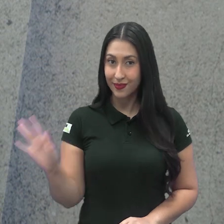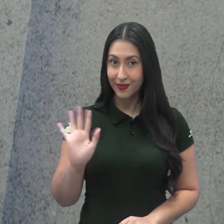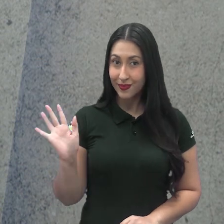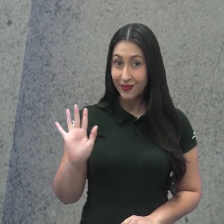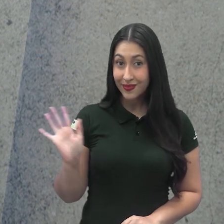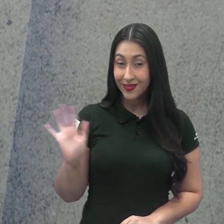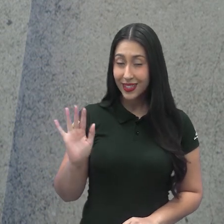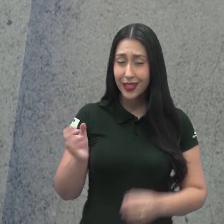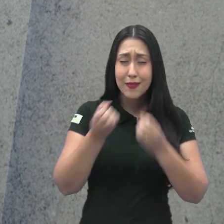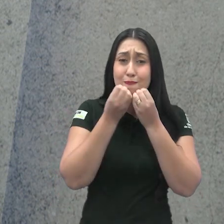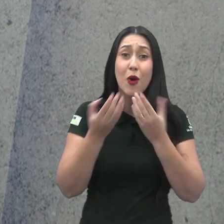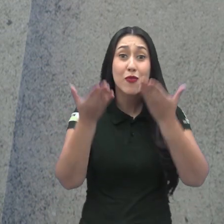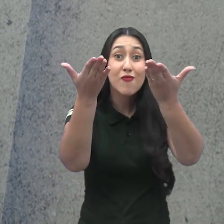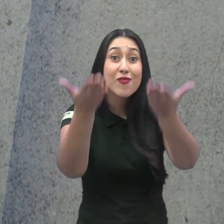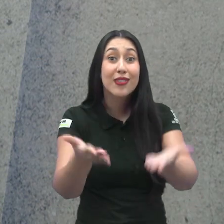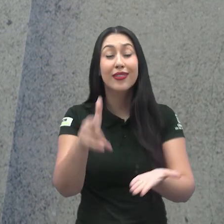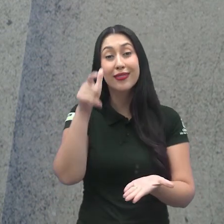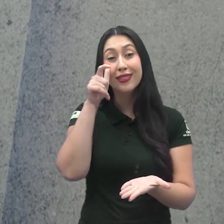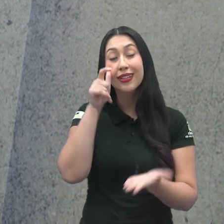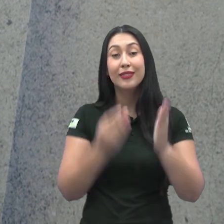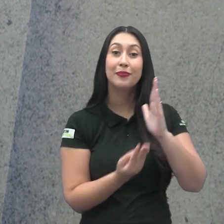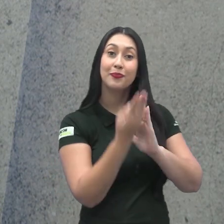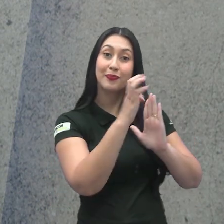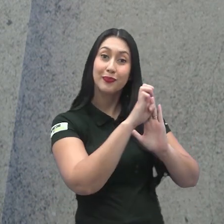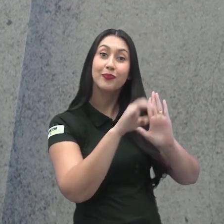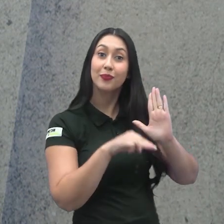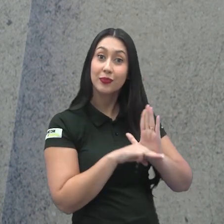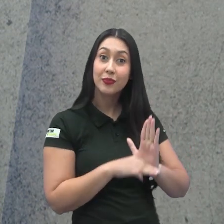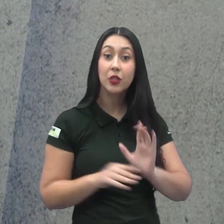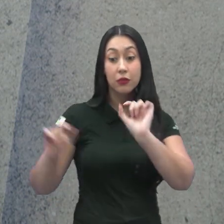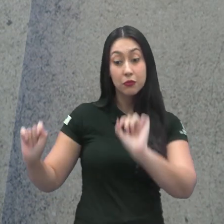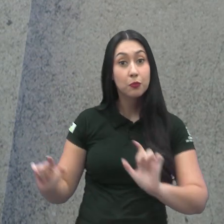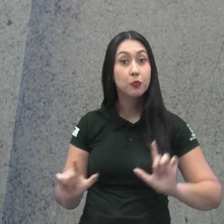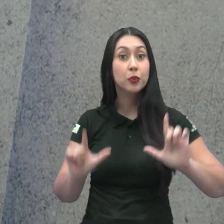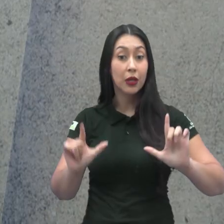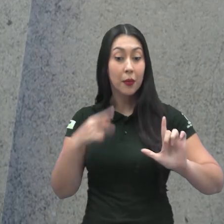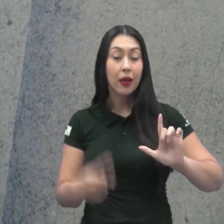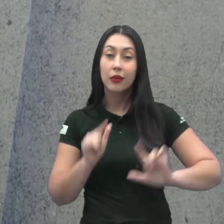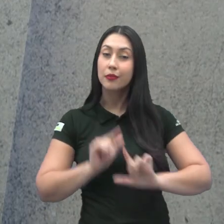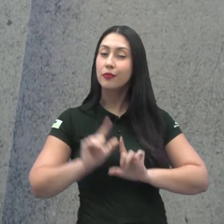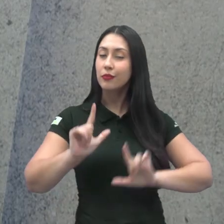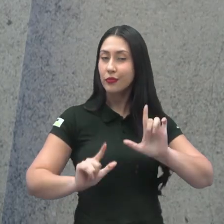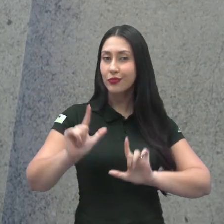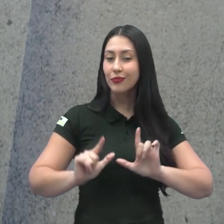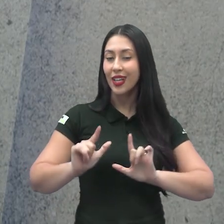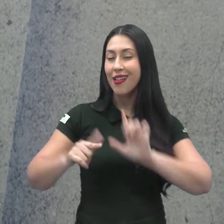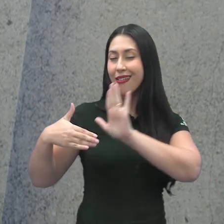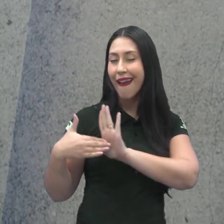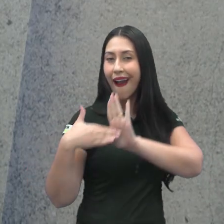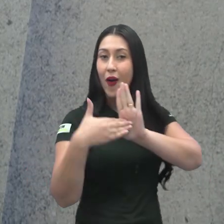Fala pessoal, bom demais ter você aqui no Estação Mercado. O programa da TV Câmara São José dos Campos que